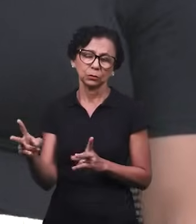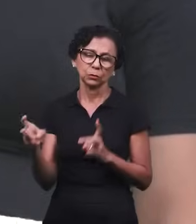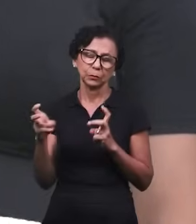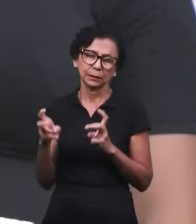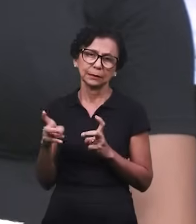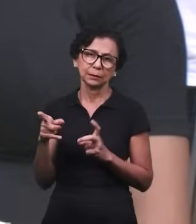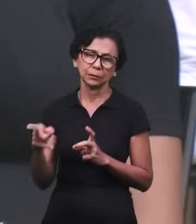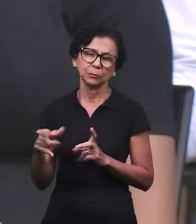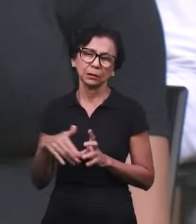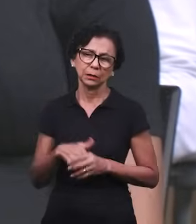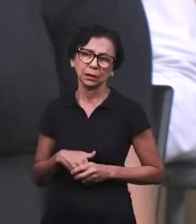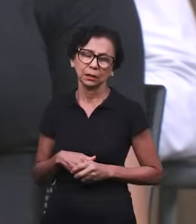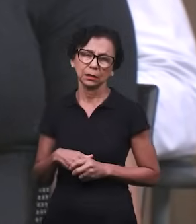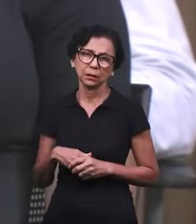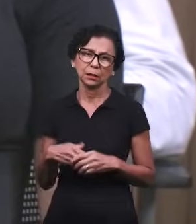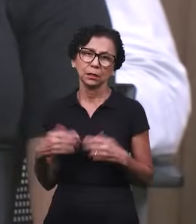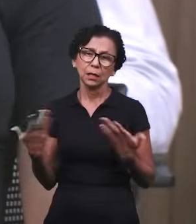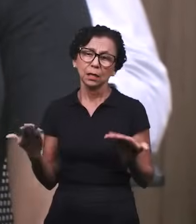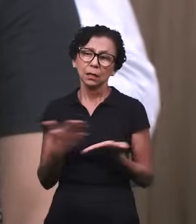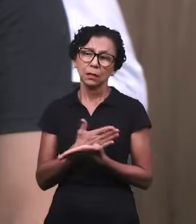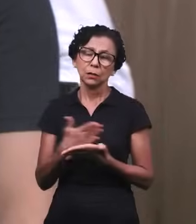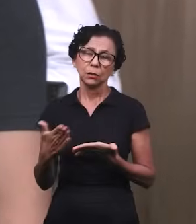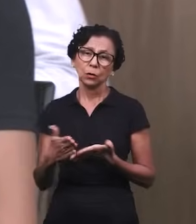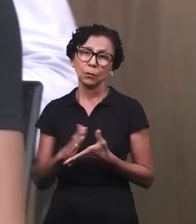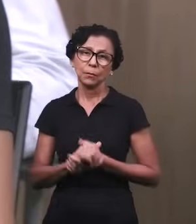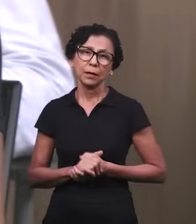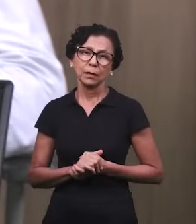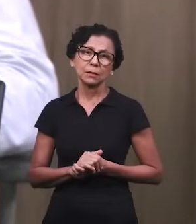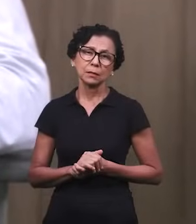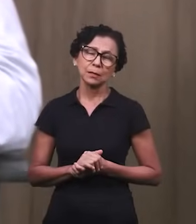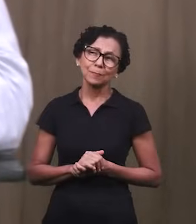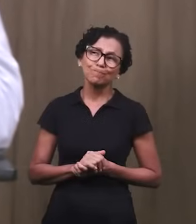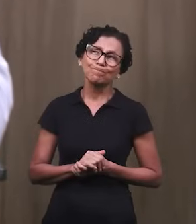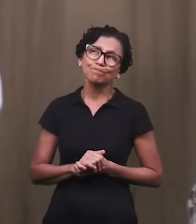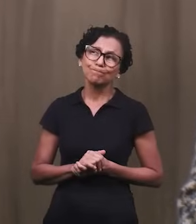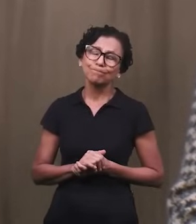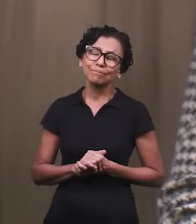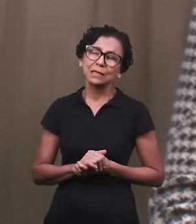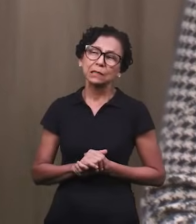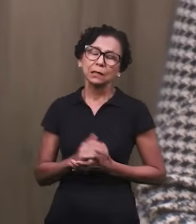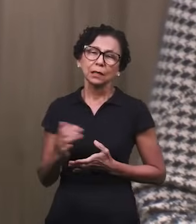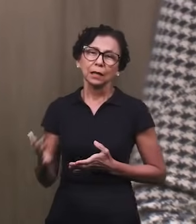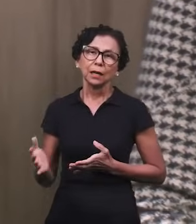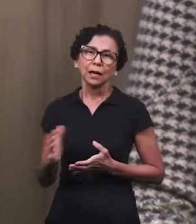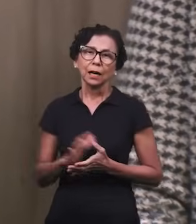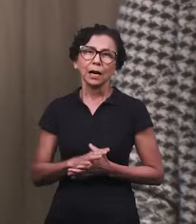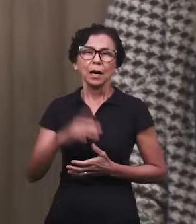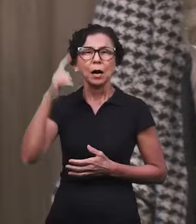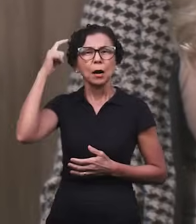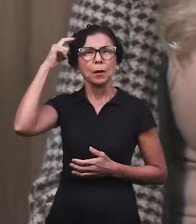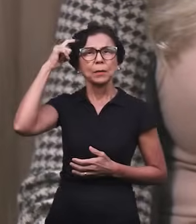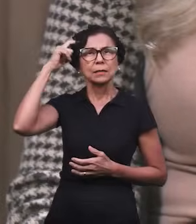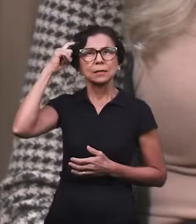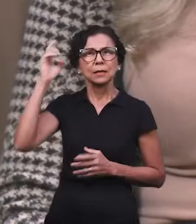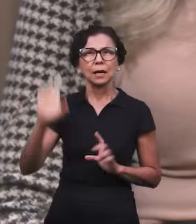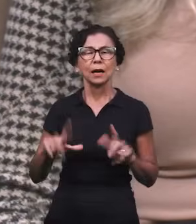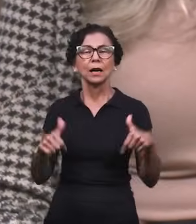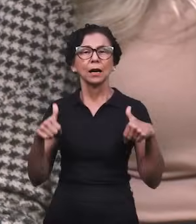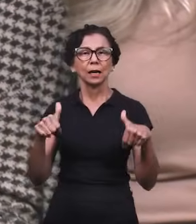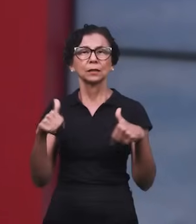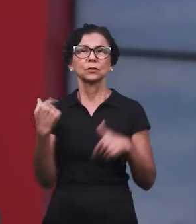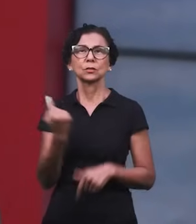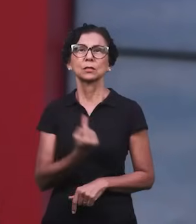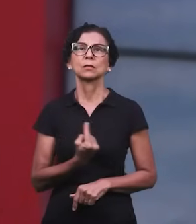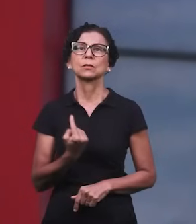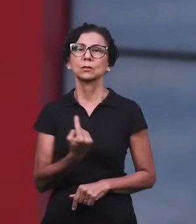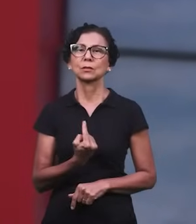por si mesmo. E quando ele faz isso, eu considero que ele já está começando a ficar pronto para enfrentar a vida. É